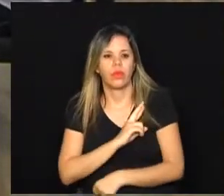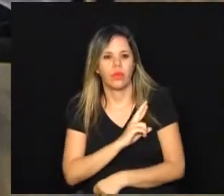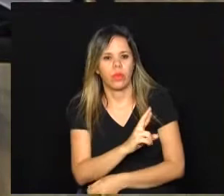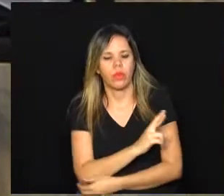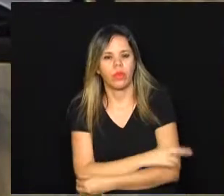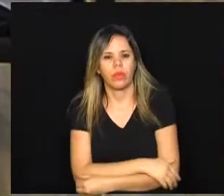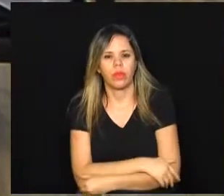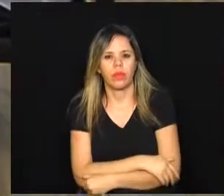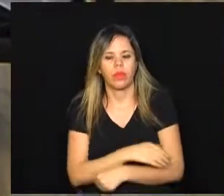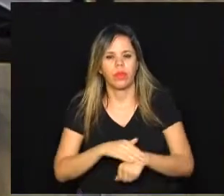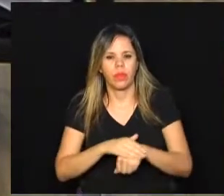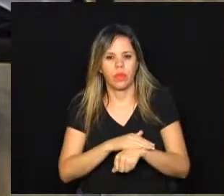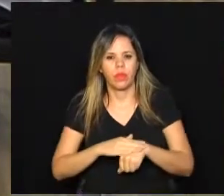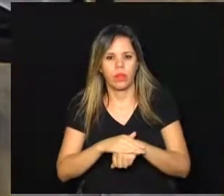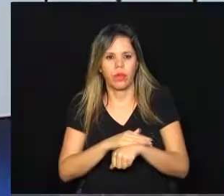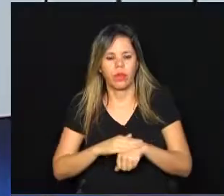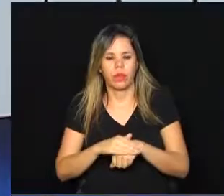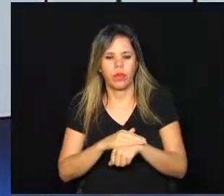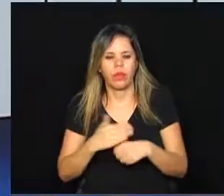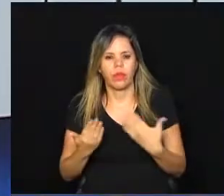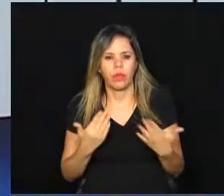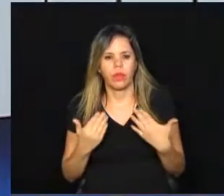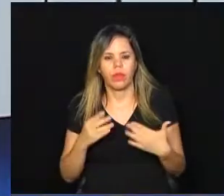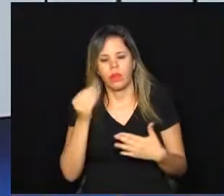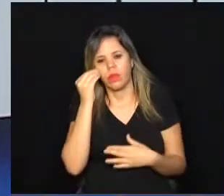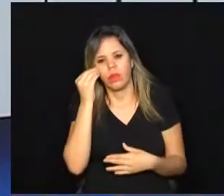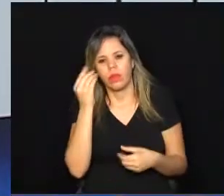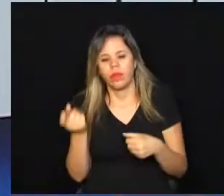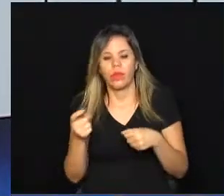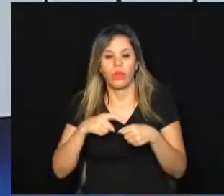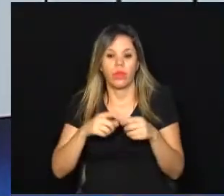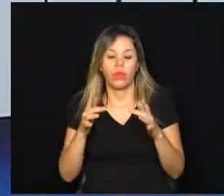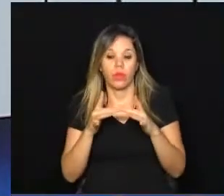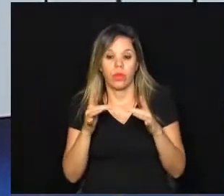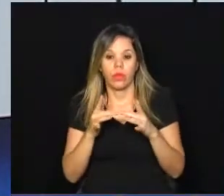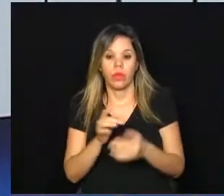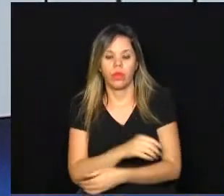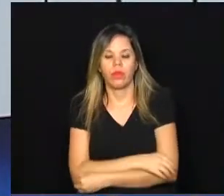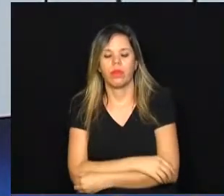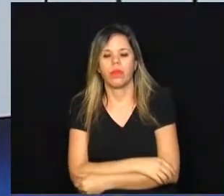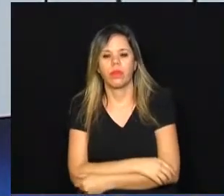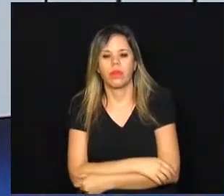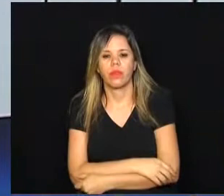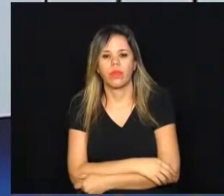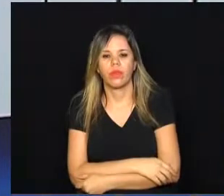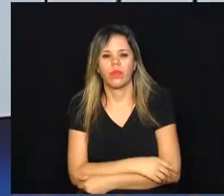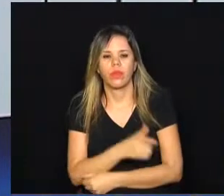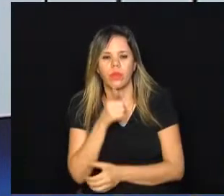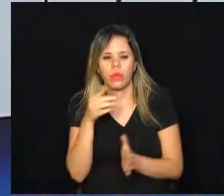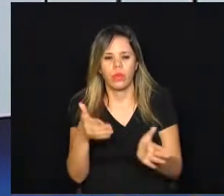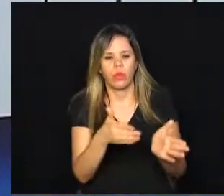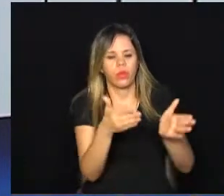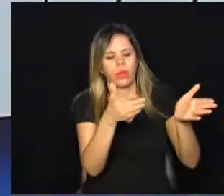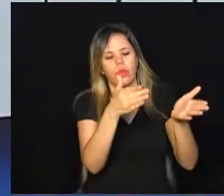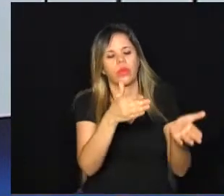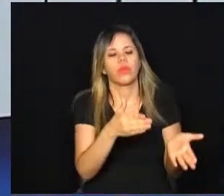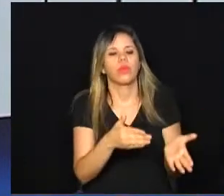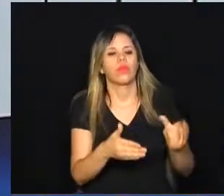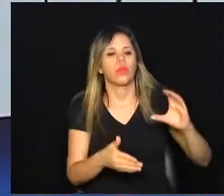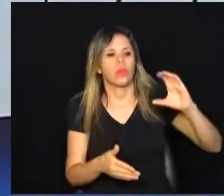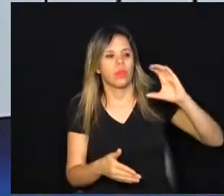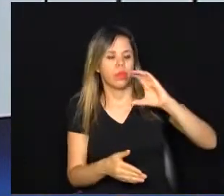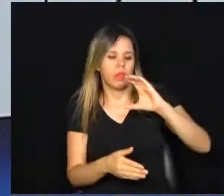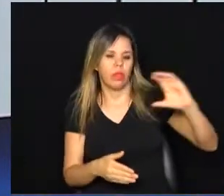conversa também com o Francisco Laos enquanto a gente tenta restabelecer esse contato. Os reservatórios no Centro-Oeste, no